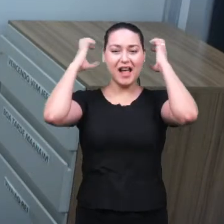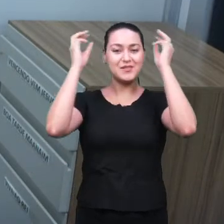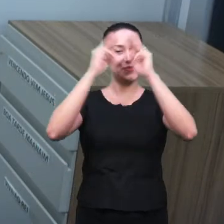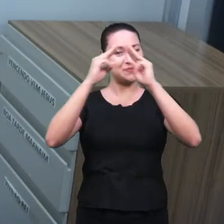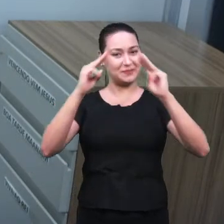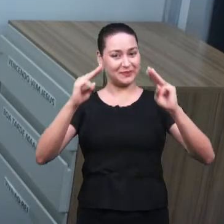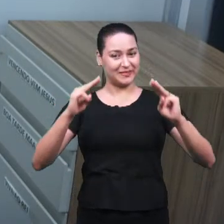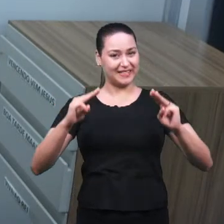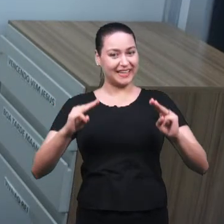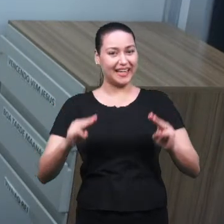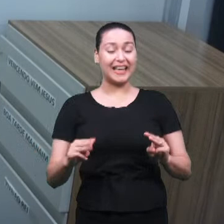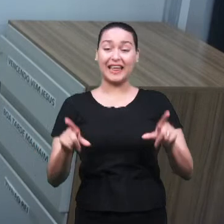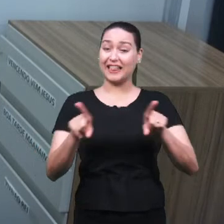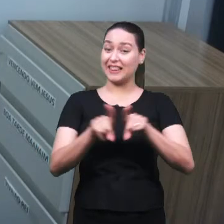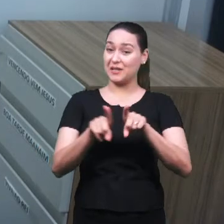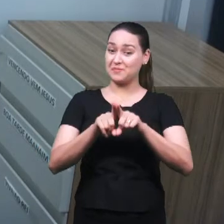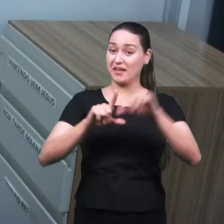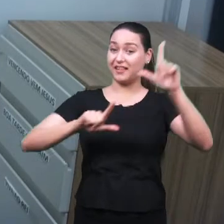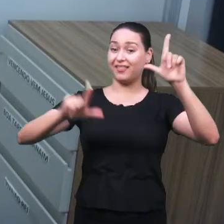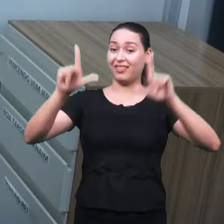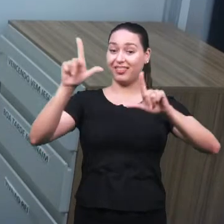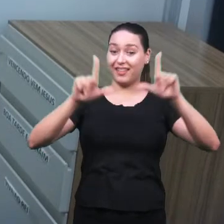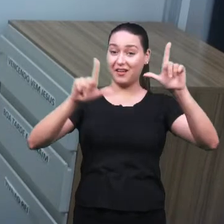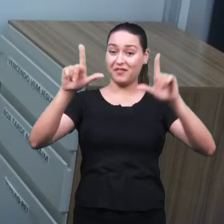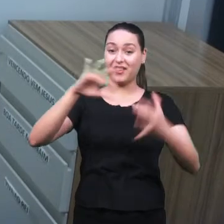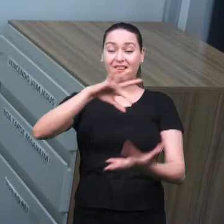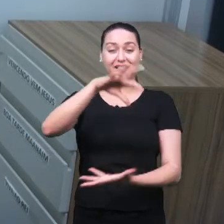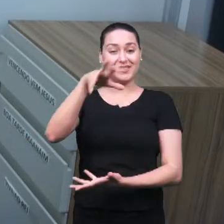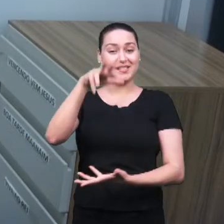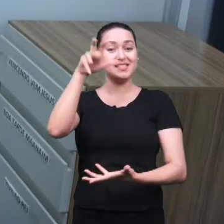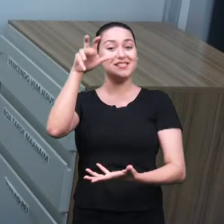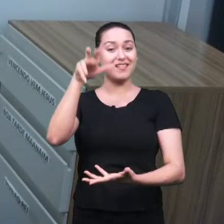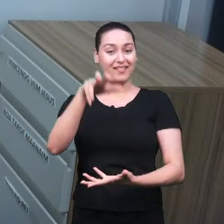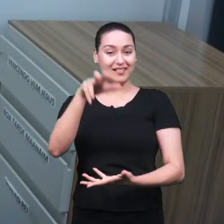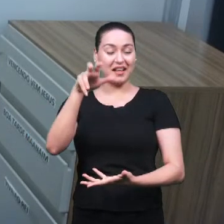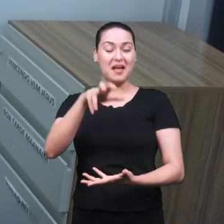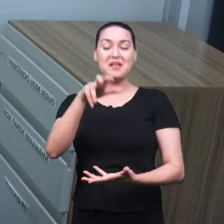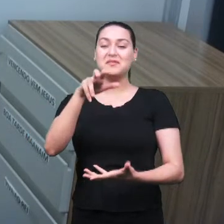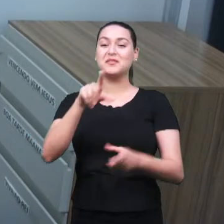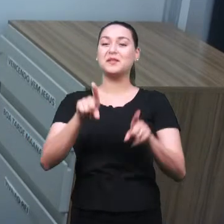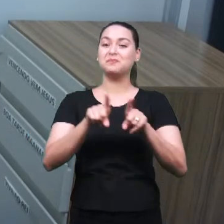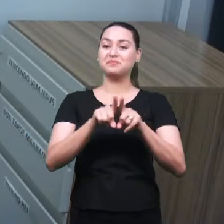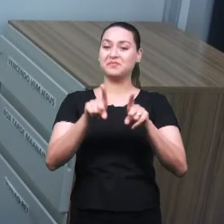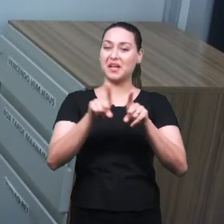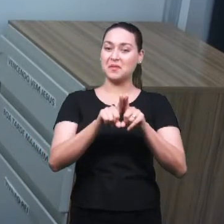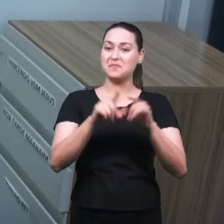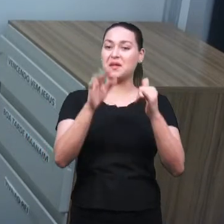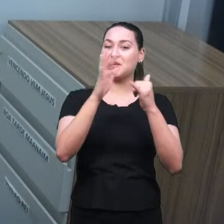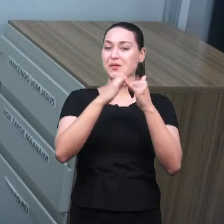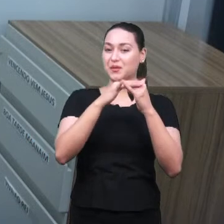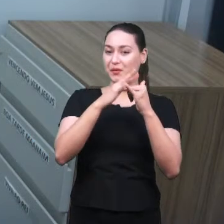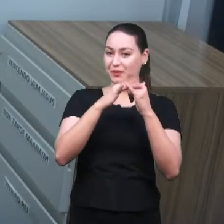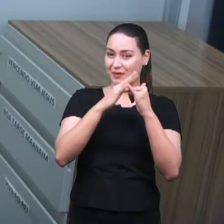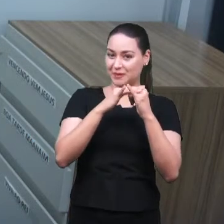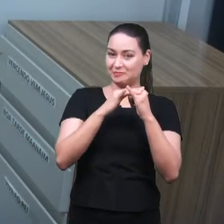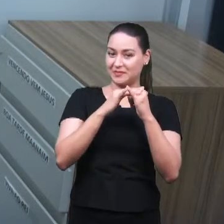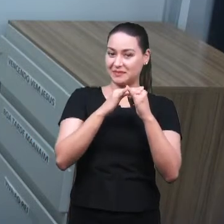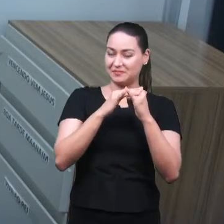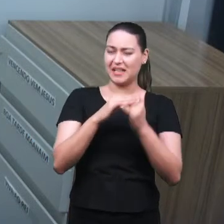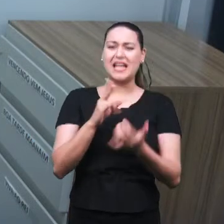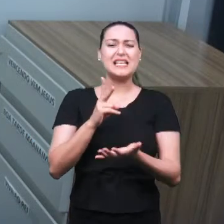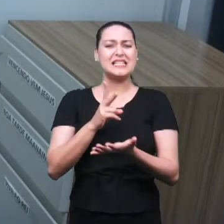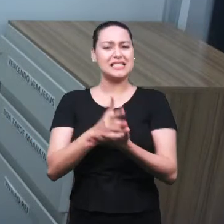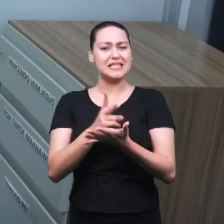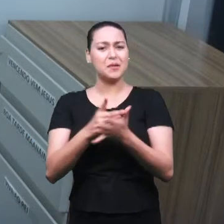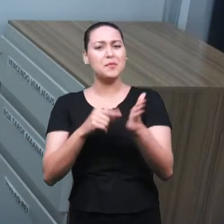também pela TV Manaim, o satélite e o canal oficial da Igreja Cristã Maranata no YouTube. A gente sempre pergunta